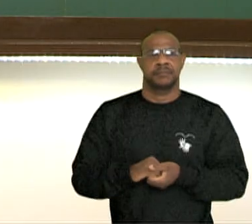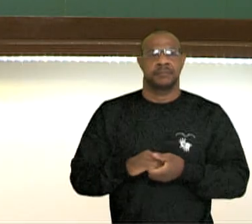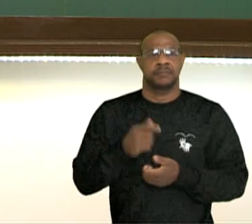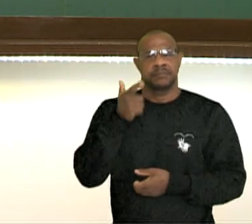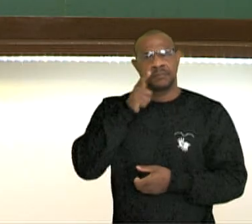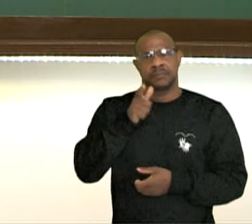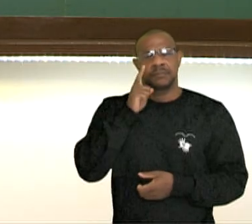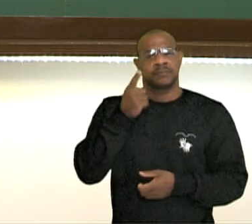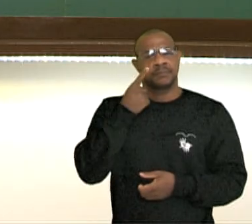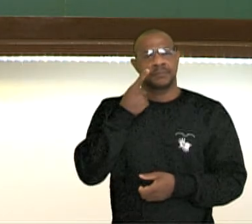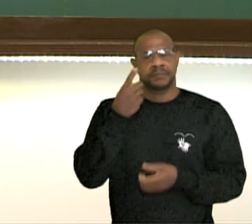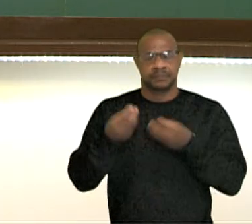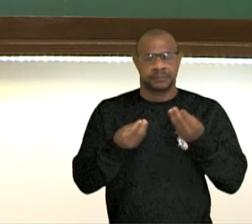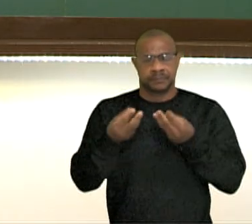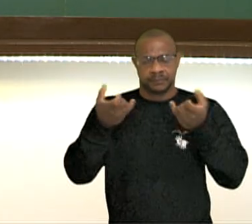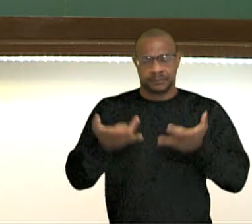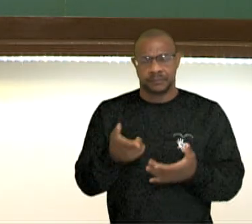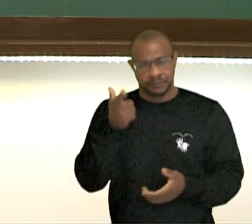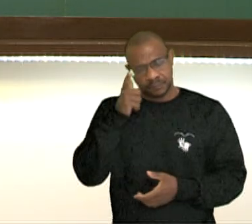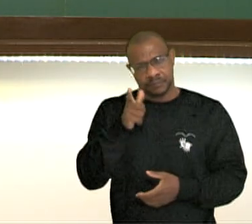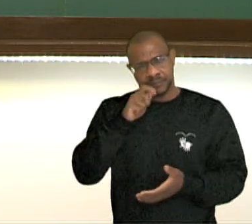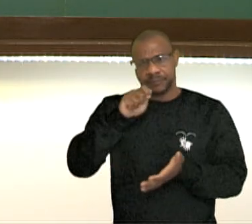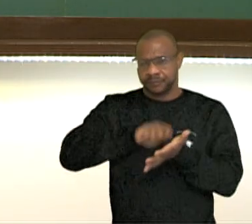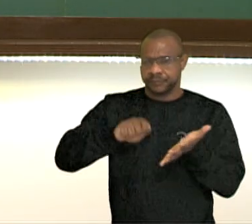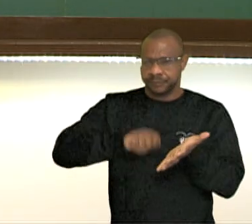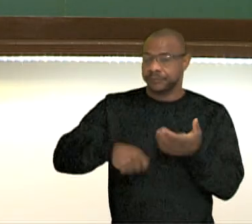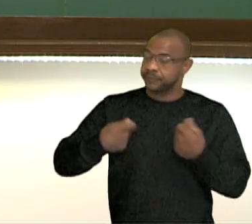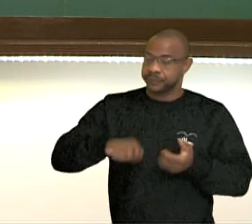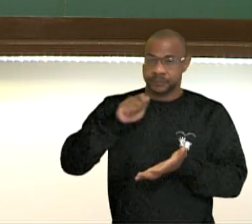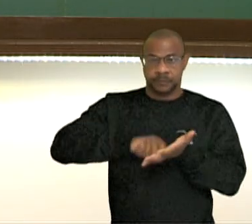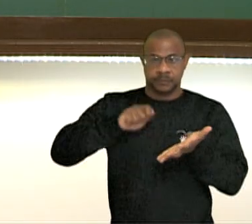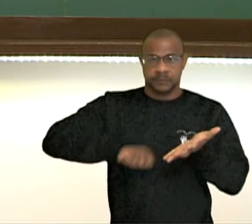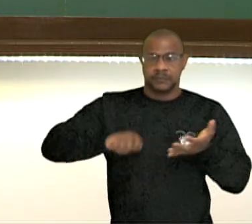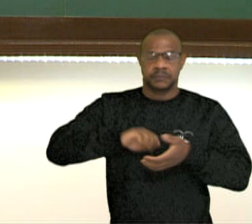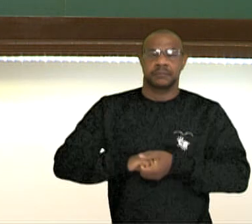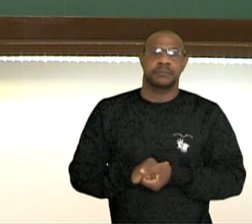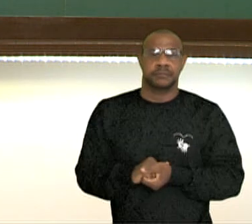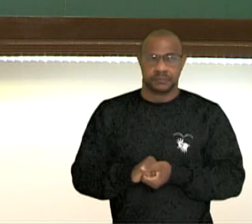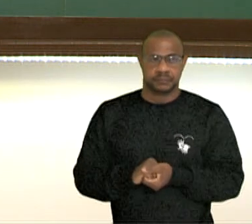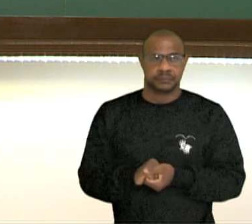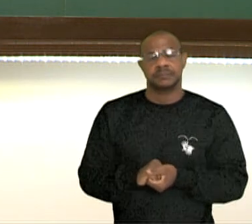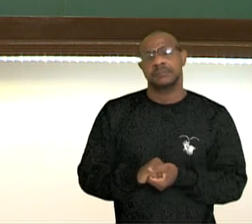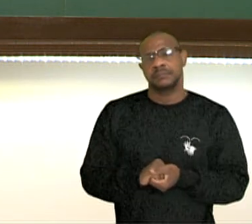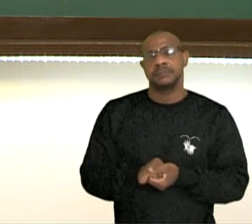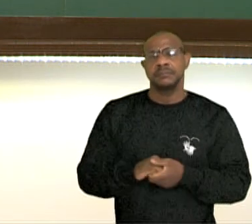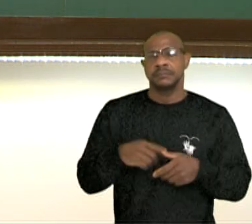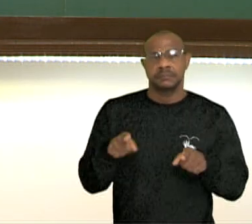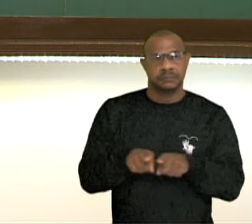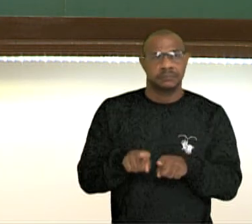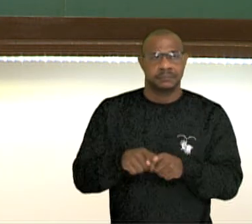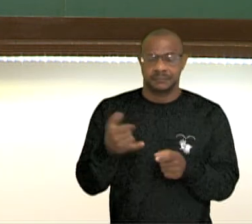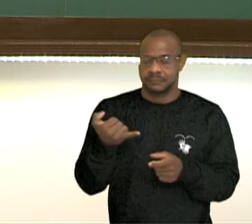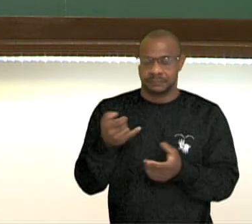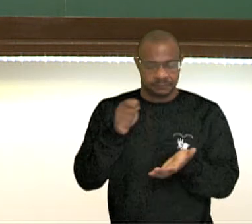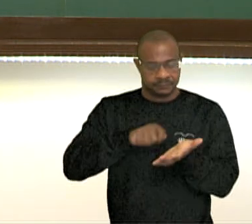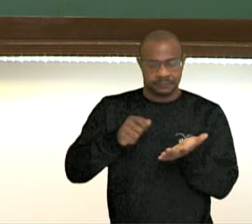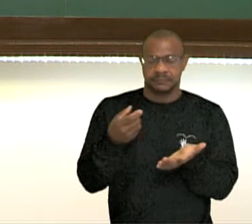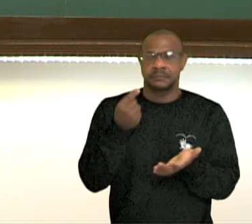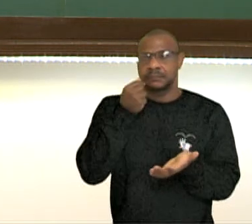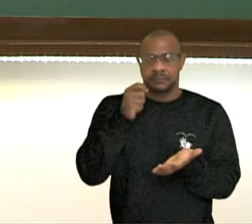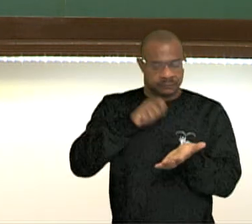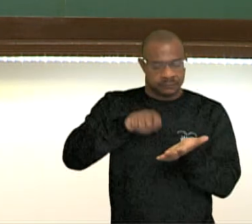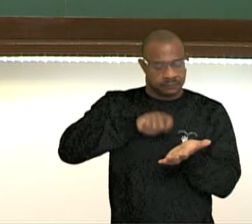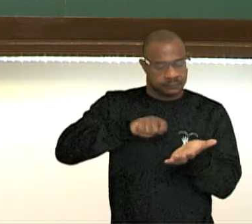Conseguiu verificar? Escreveu? Tem que escrever, gente. Pega o caderninho aí e bora dançar com esse lápis aí na folha. Temos